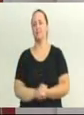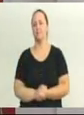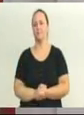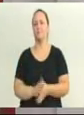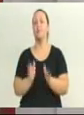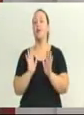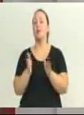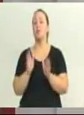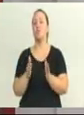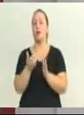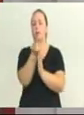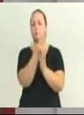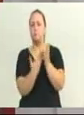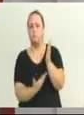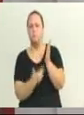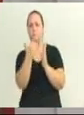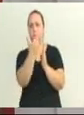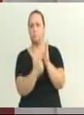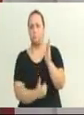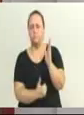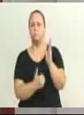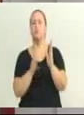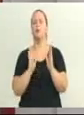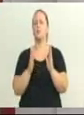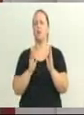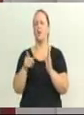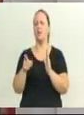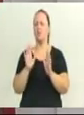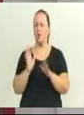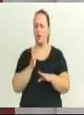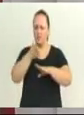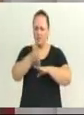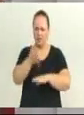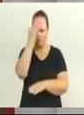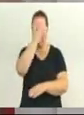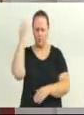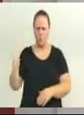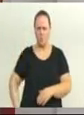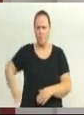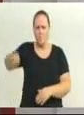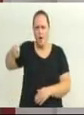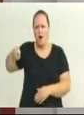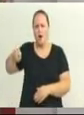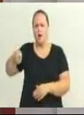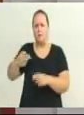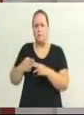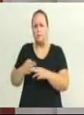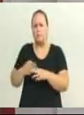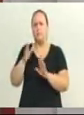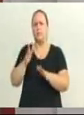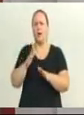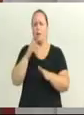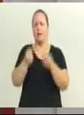a ficha dele já diz por ameaça. Você entrou com um facão dentro da residência de uma pessoa, não conseguiu pegar ela e demolir o carro do